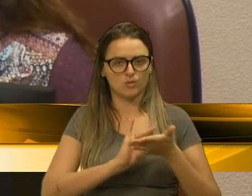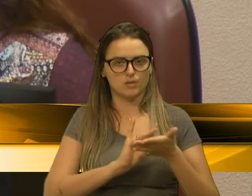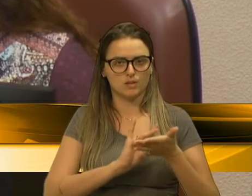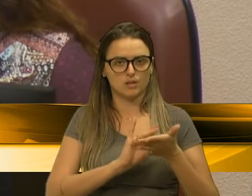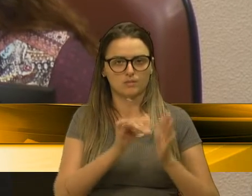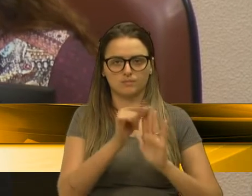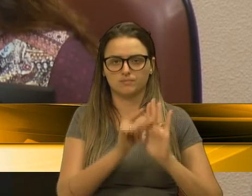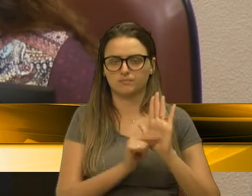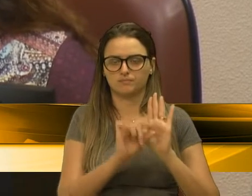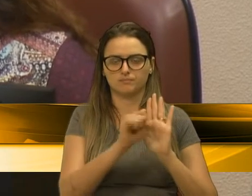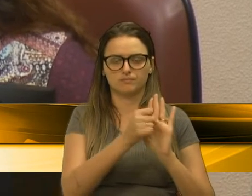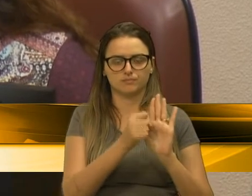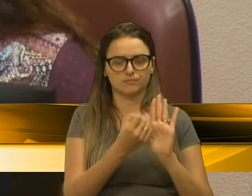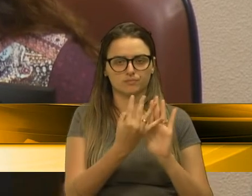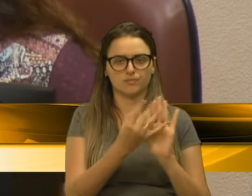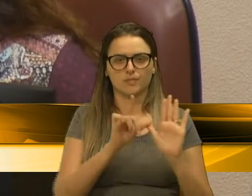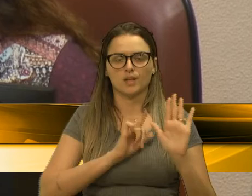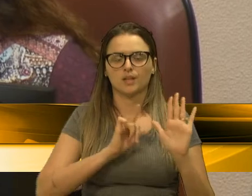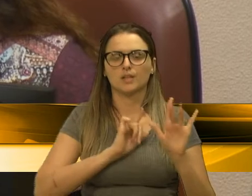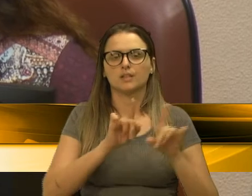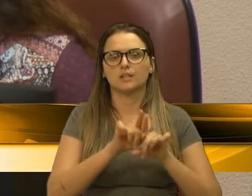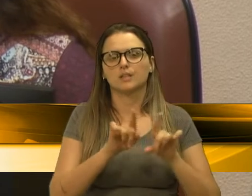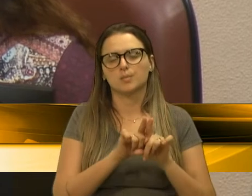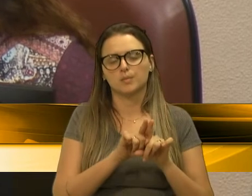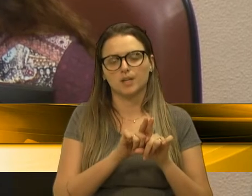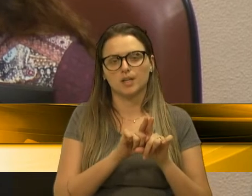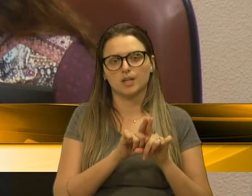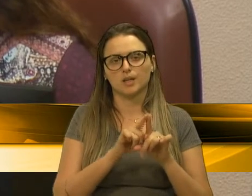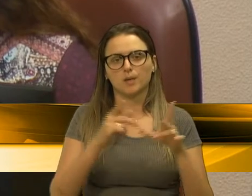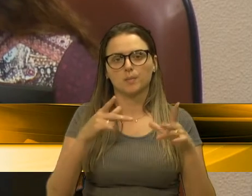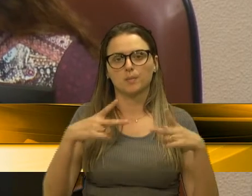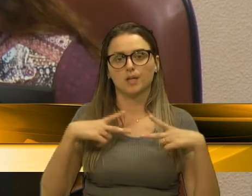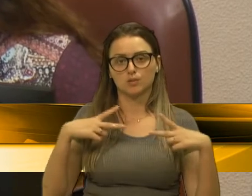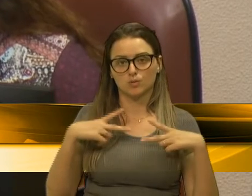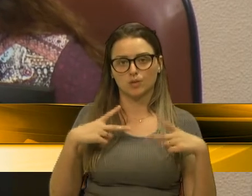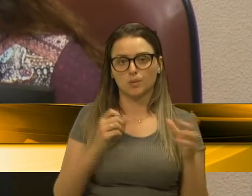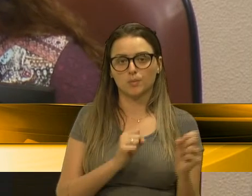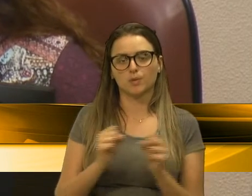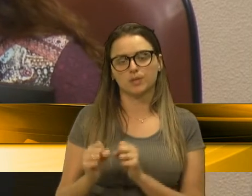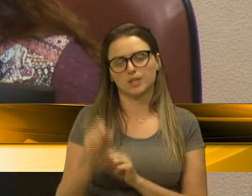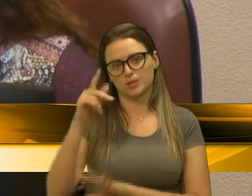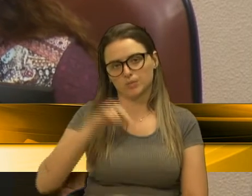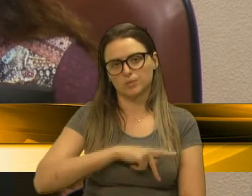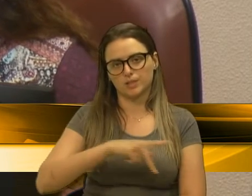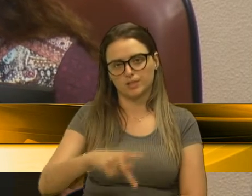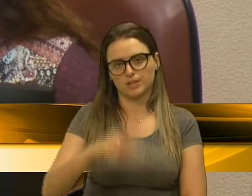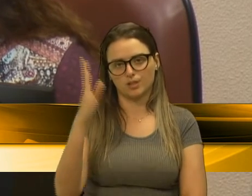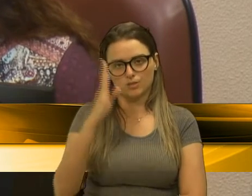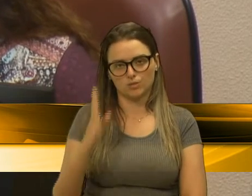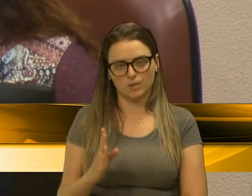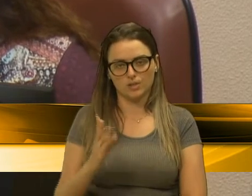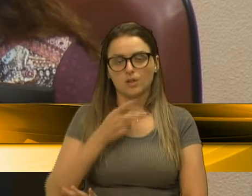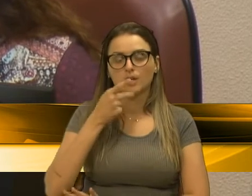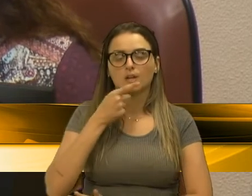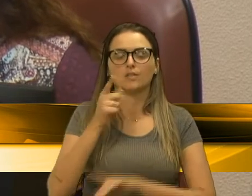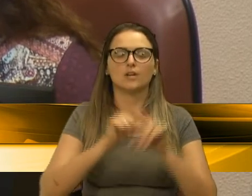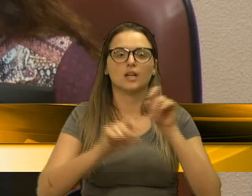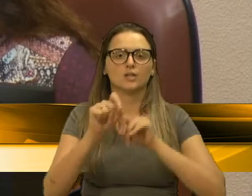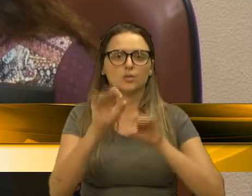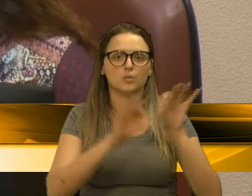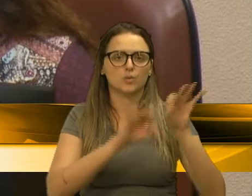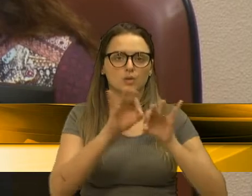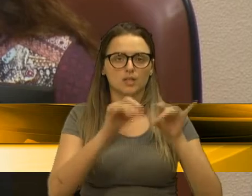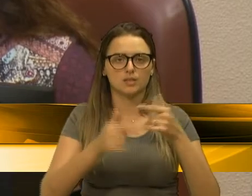Artigo 84. Compete privativamente ao Presidente da República. Sexto, dispor sobre a organização